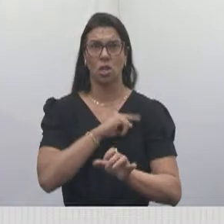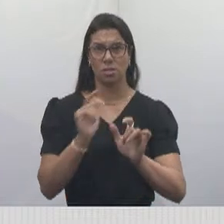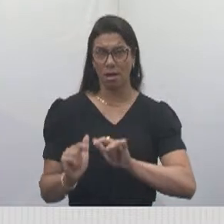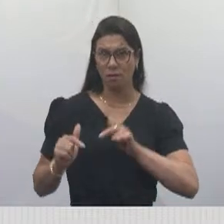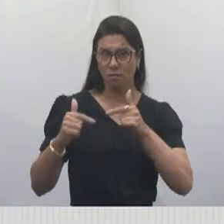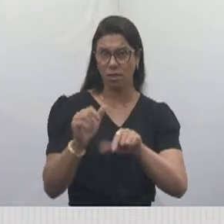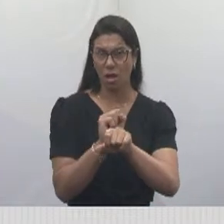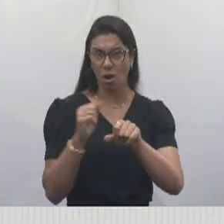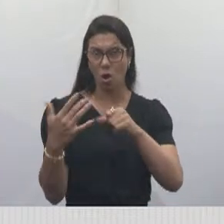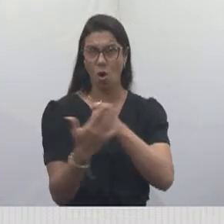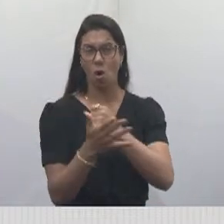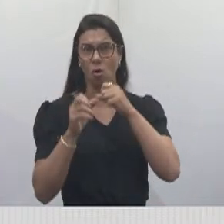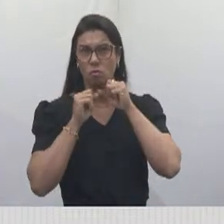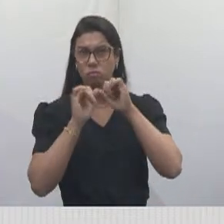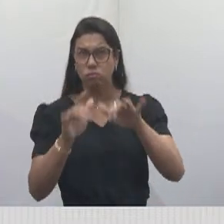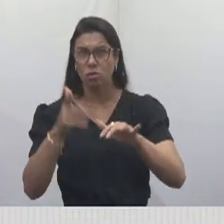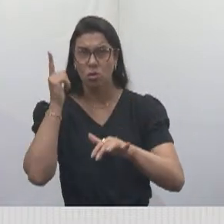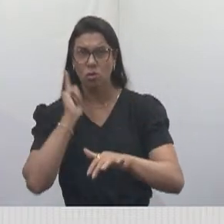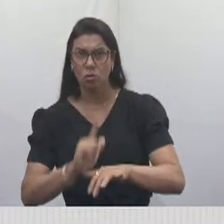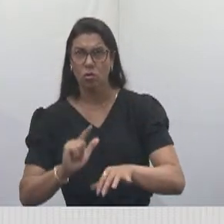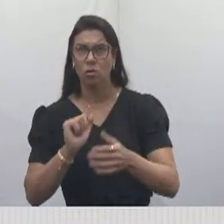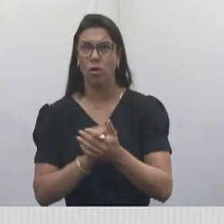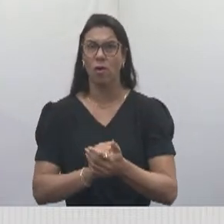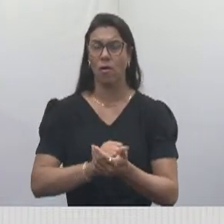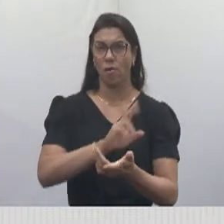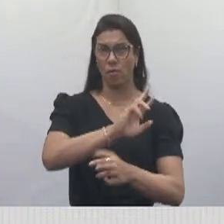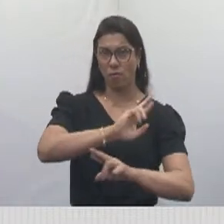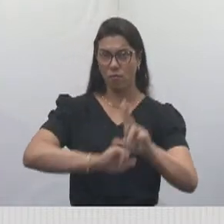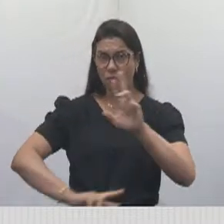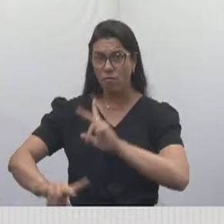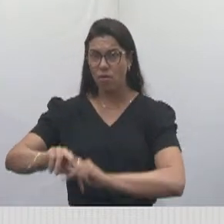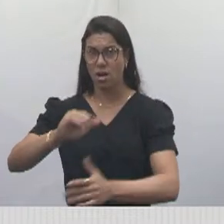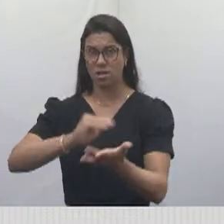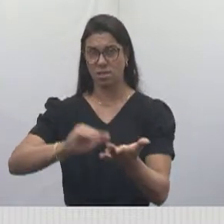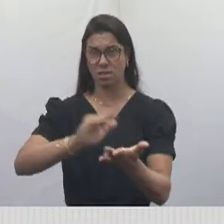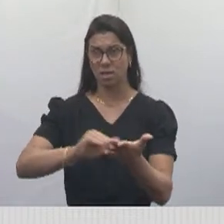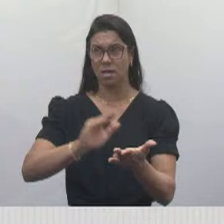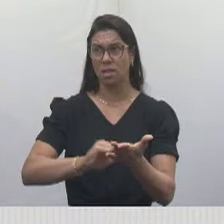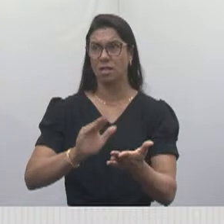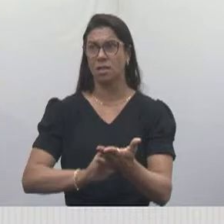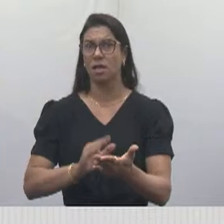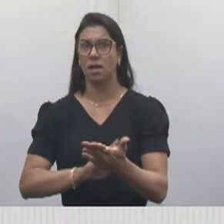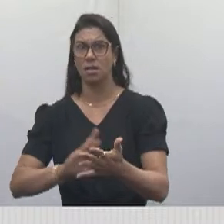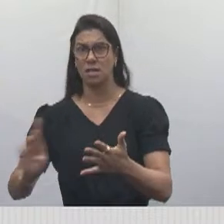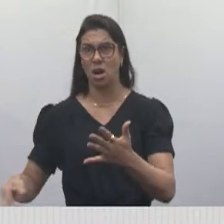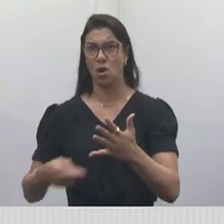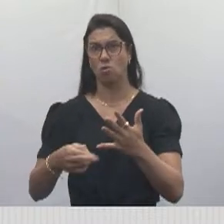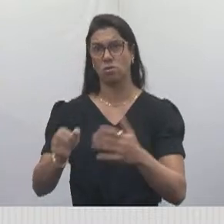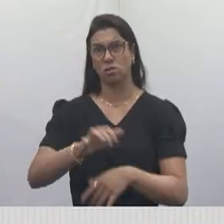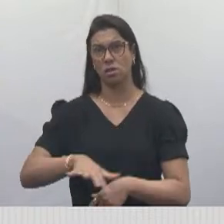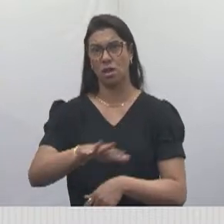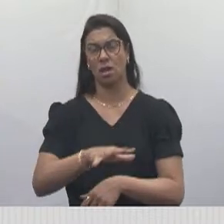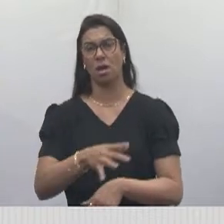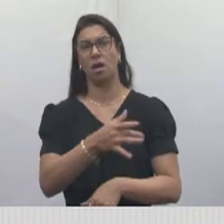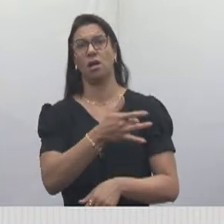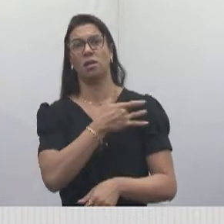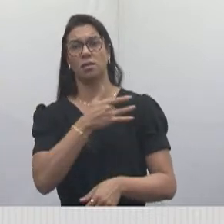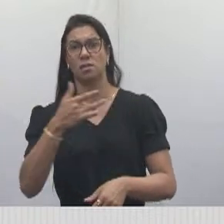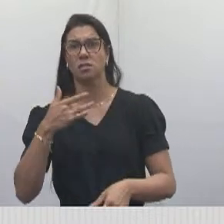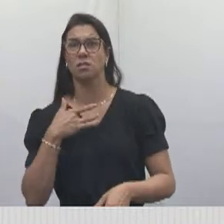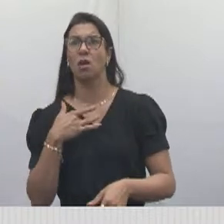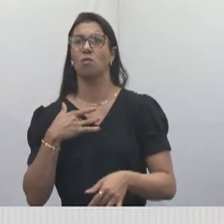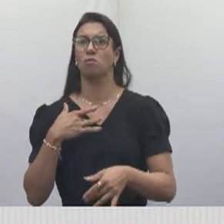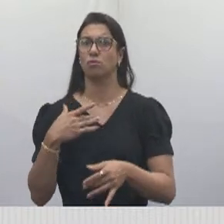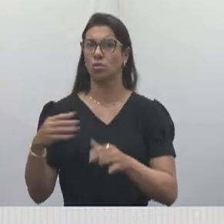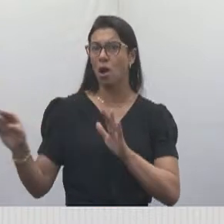Foi tirado o dinheiro de diversos departamentos, diversas secretarias, para fazer recursos na saúde para enfrentar a pandemia do Covid. E o